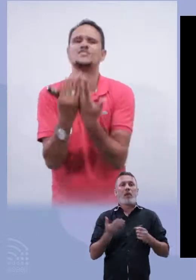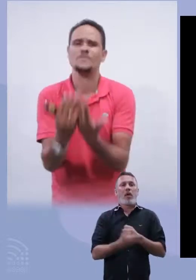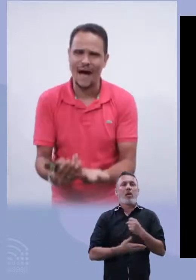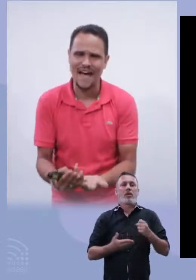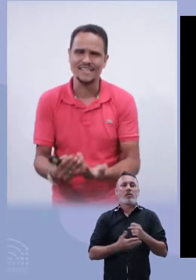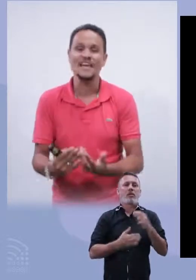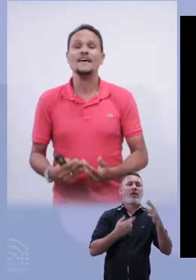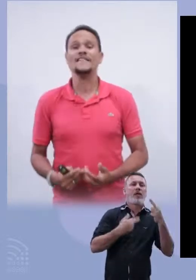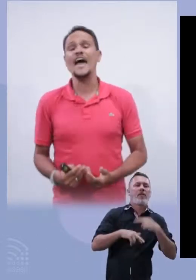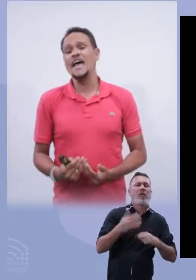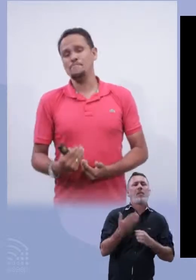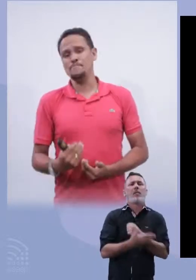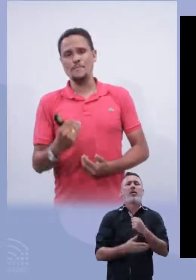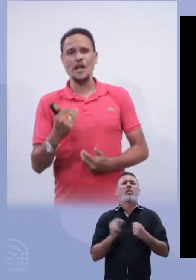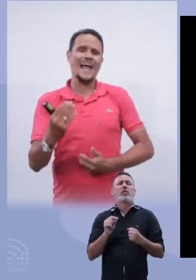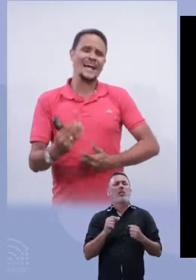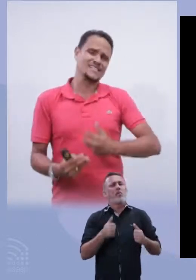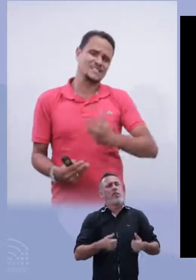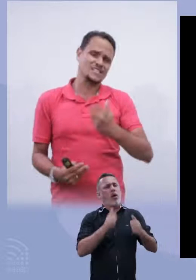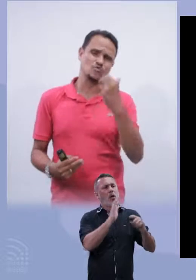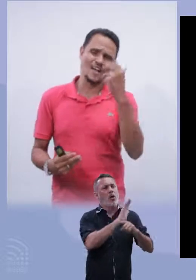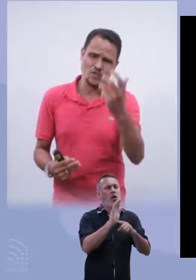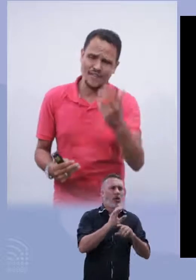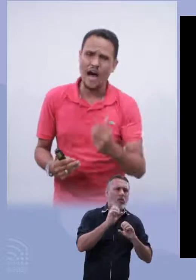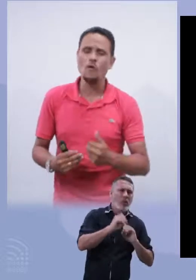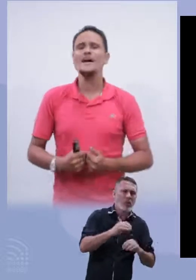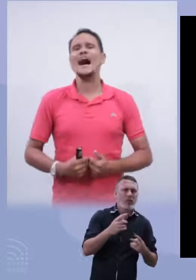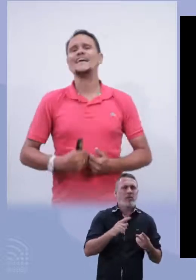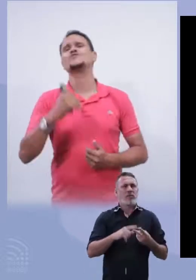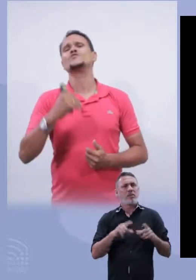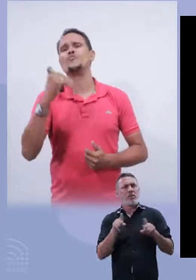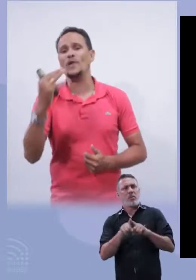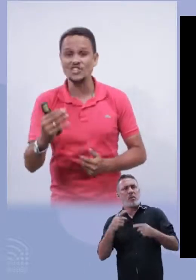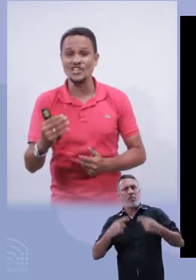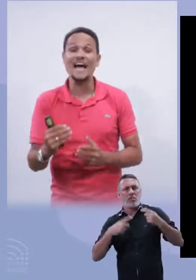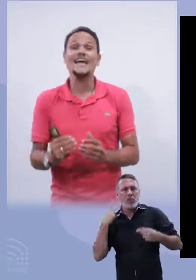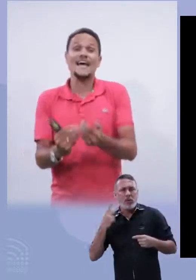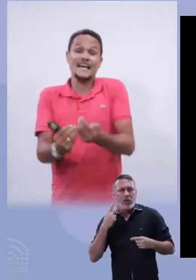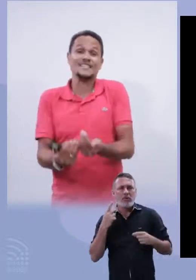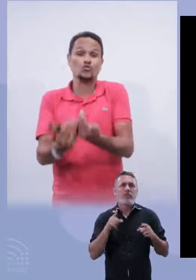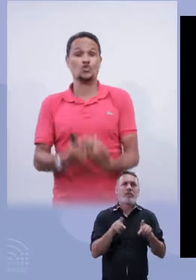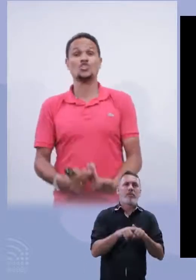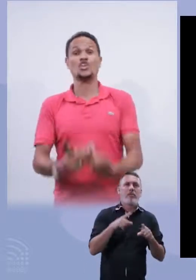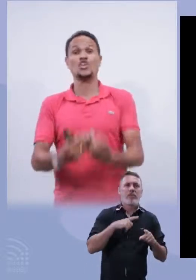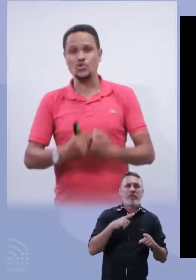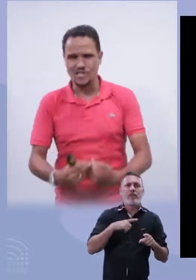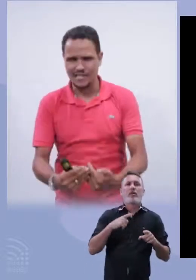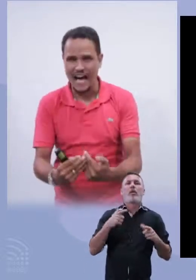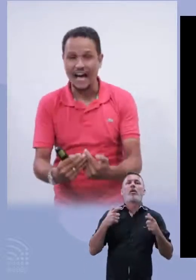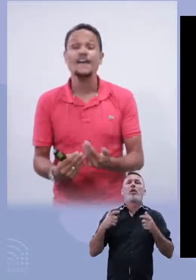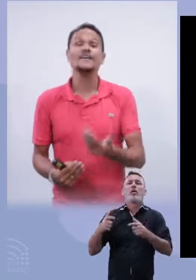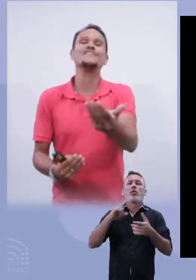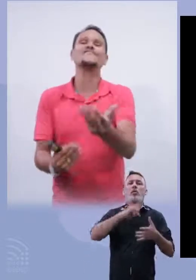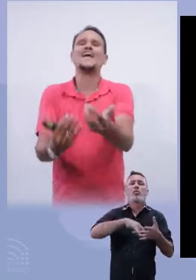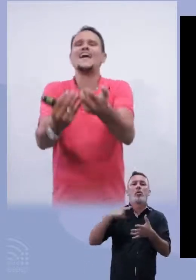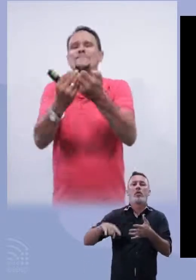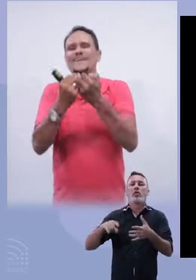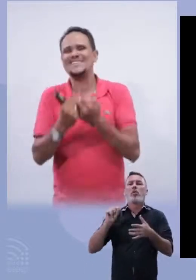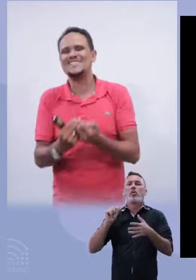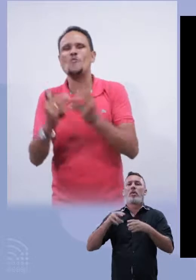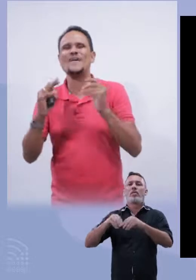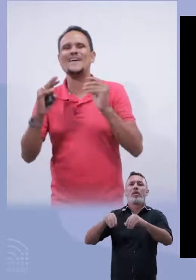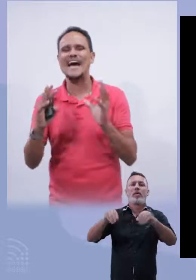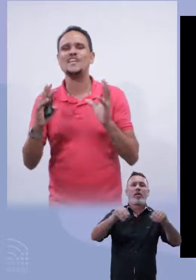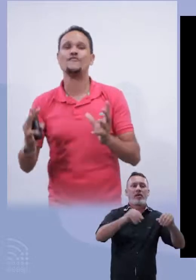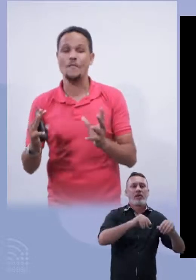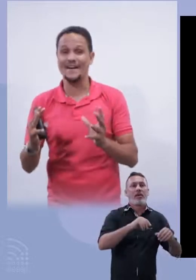as reformas de base, né? Melhorar a questão educacional, a questão política e a questão do título de terra, que vai